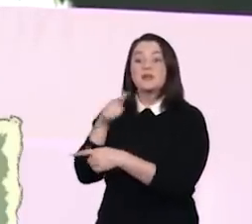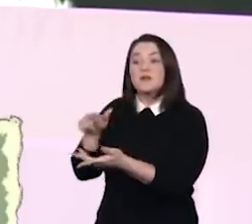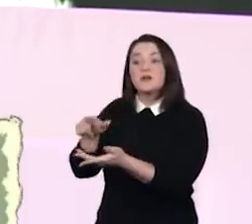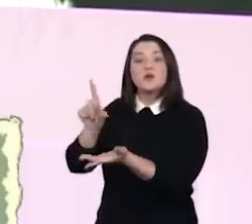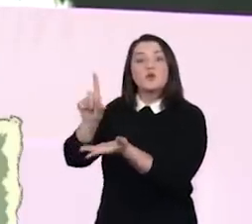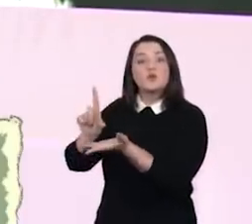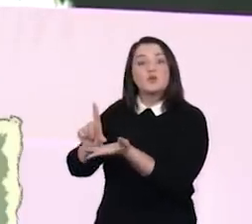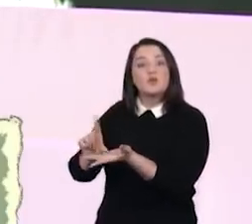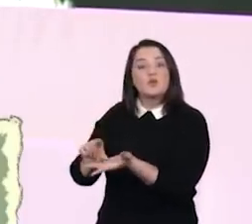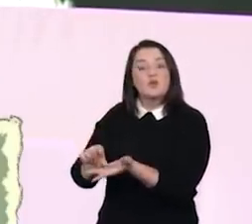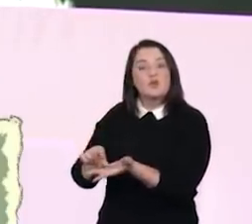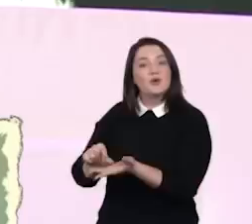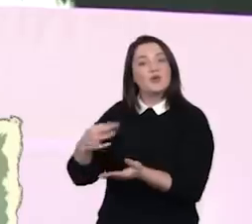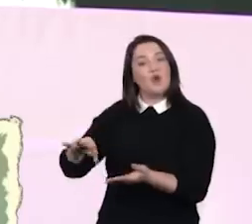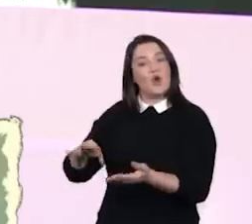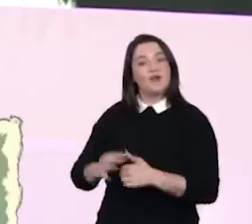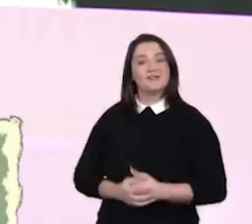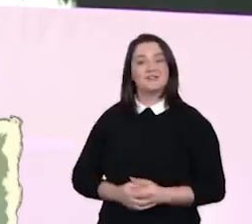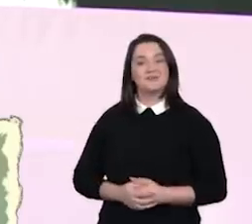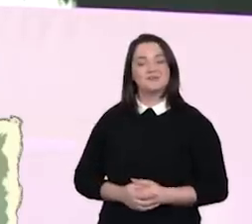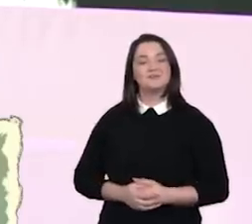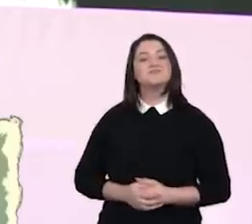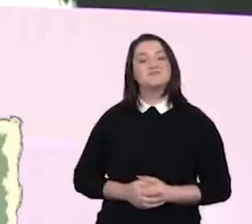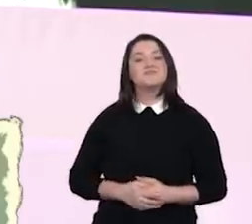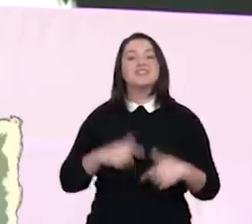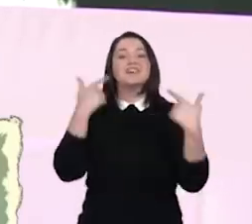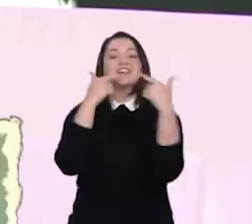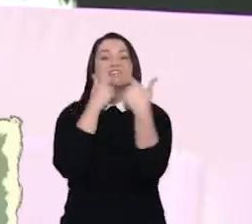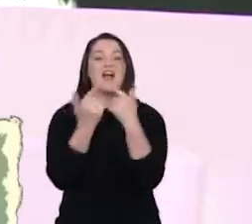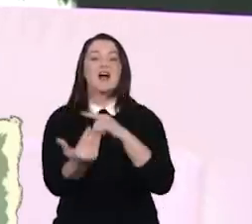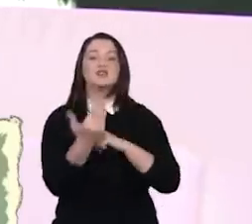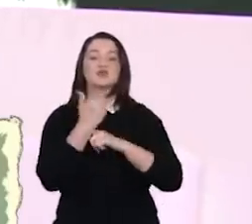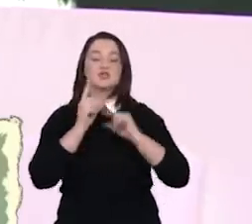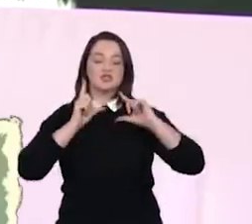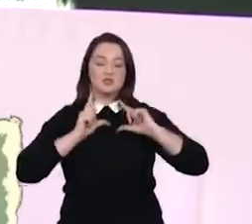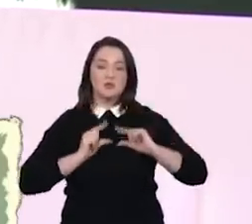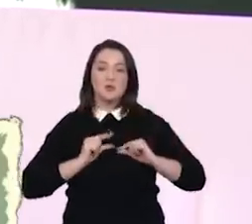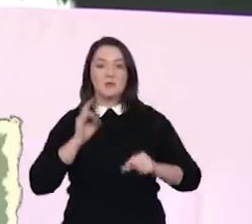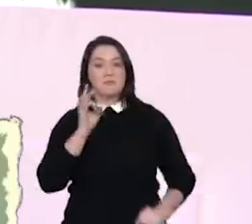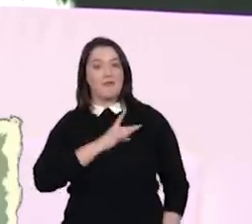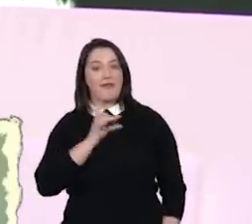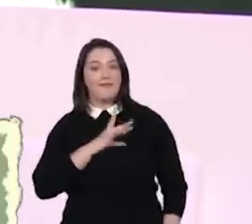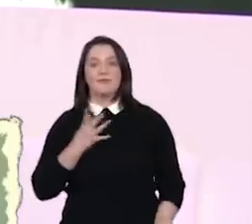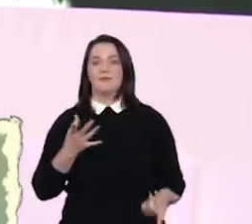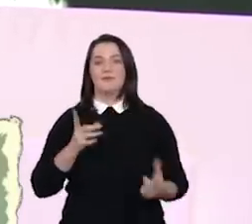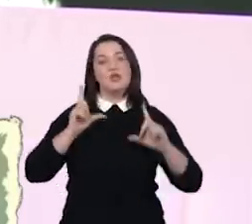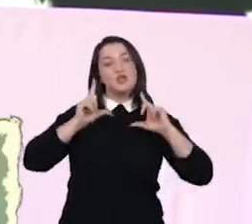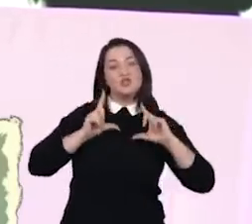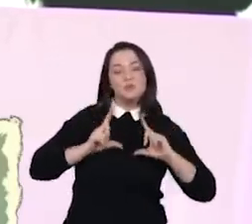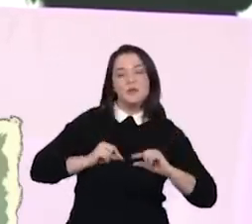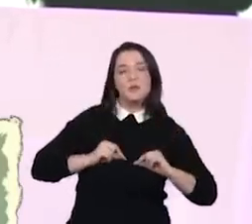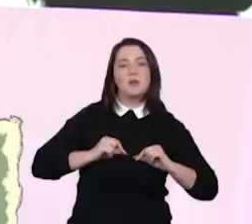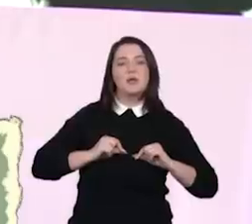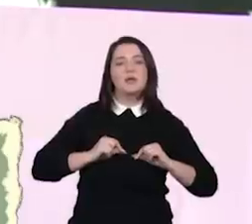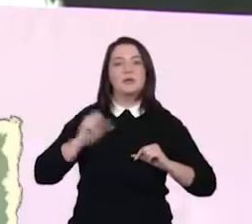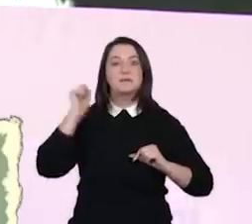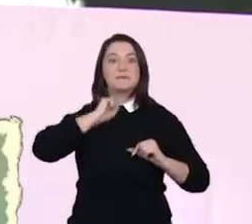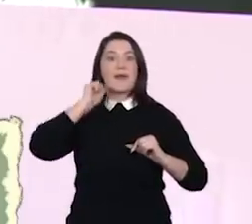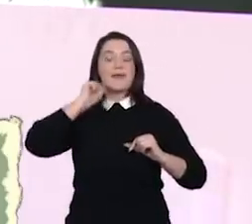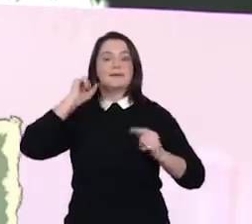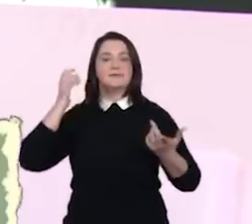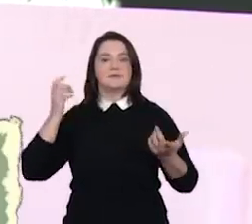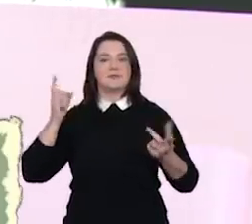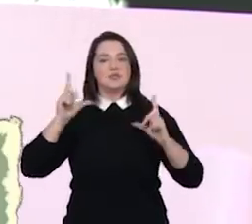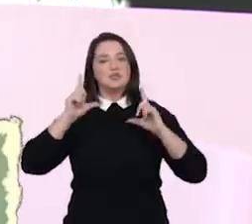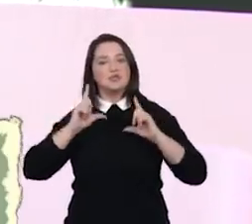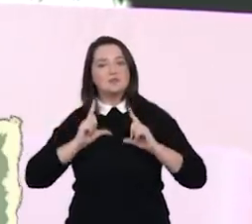o seu medo, a sua ansiedade, o estresse de uma forma geral. Pode até melhorar a sua habilidade para